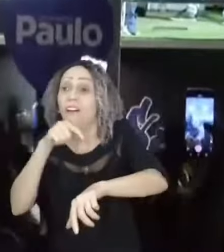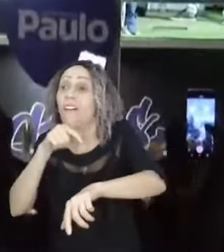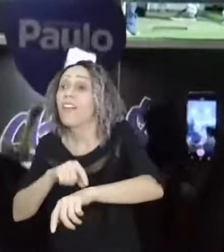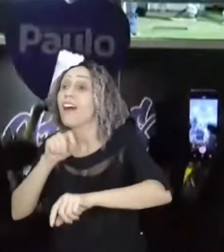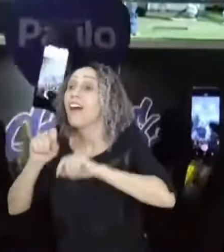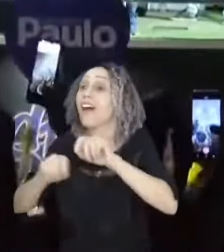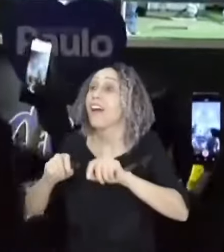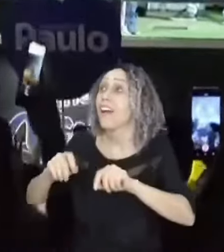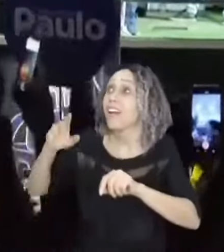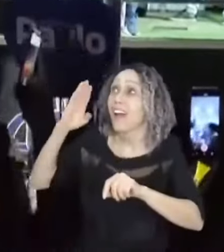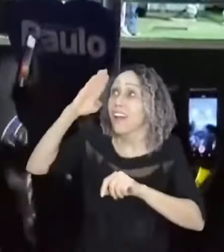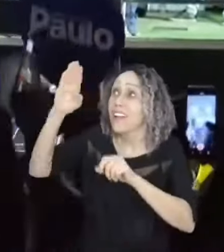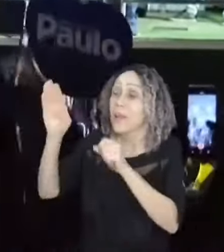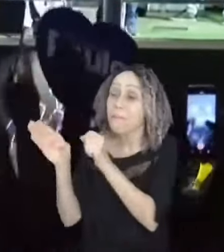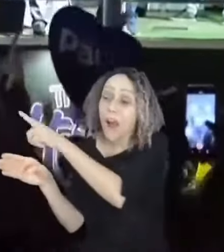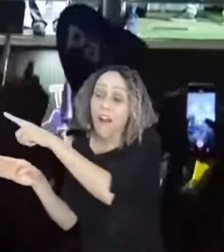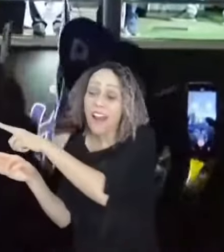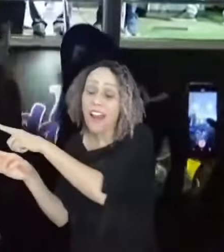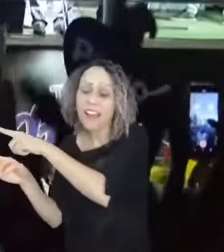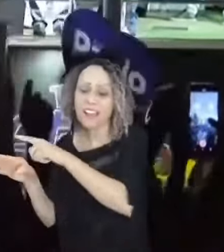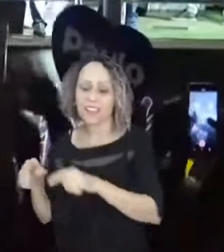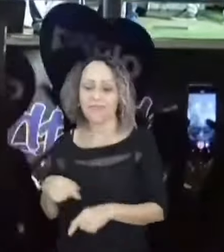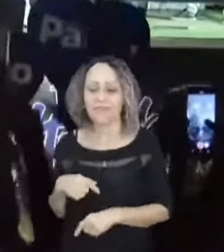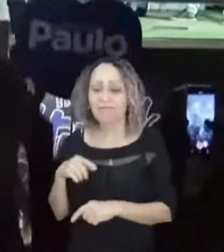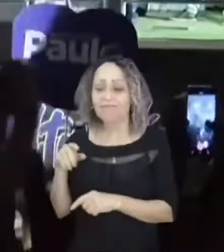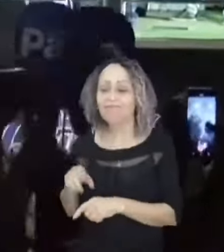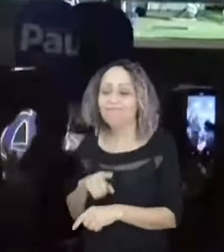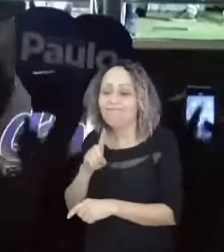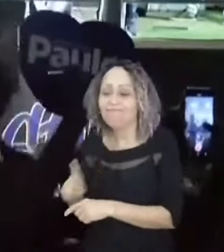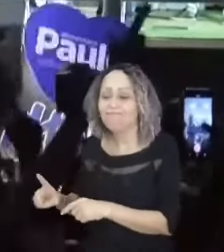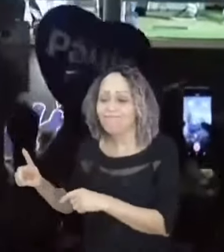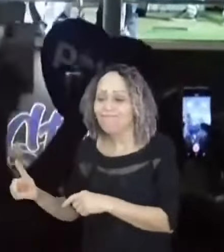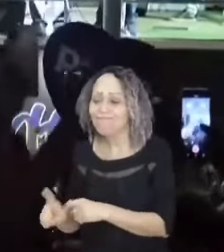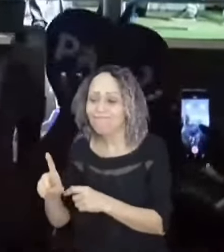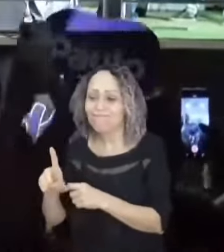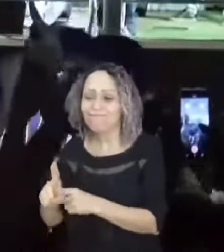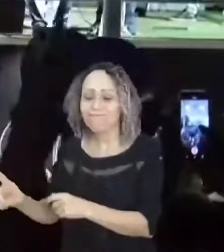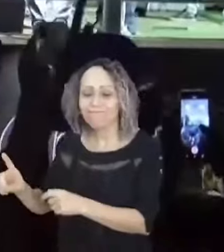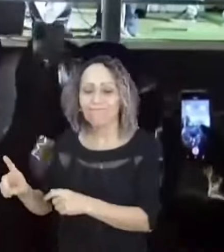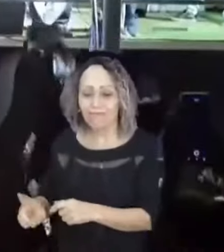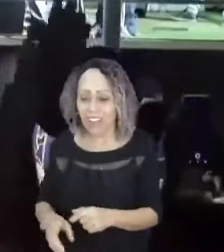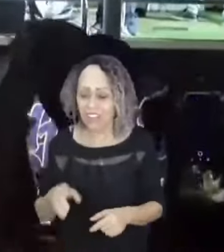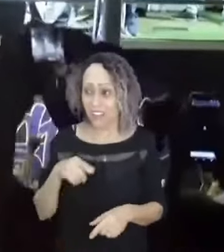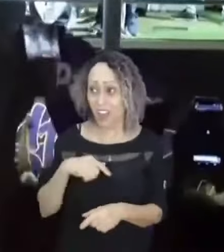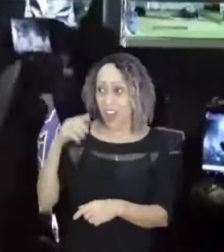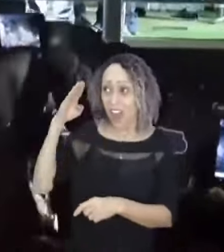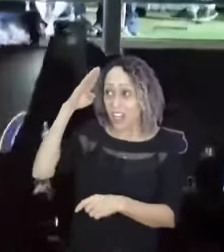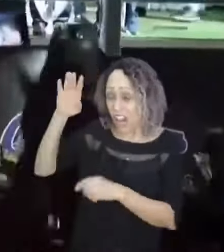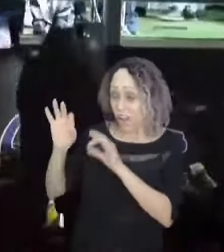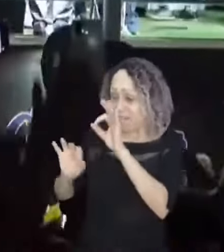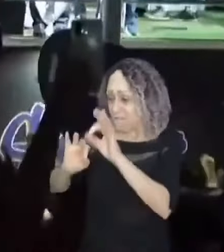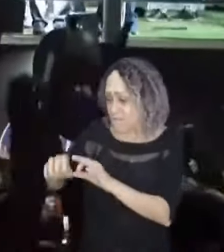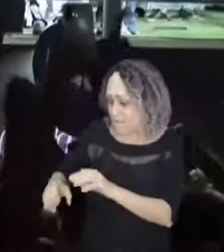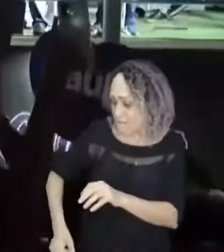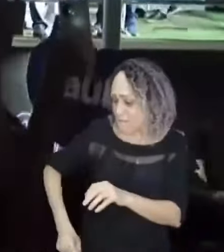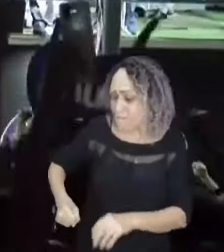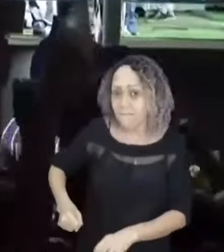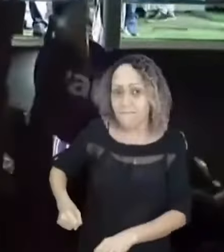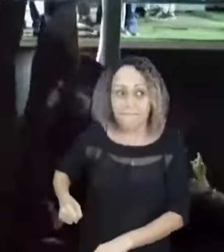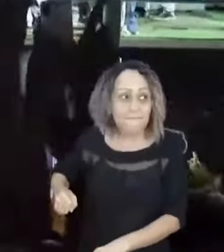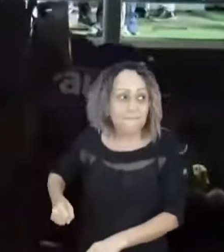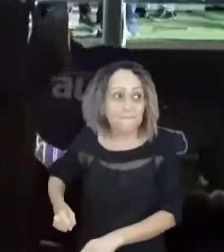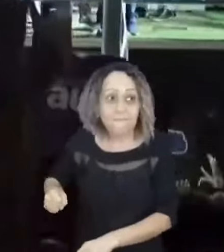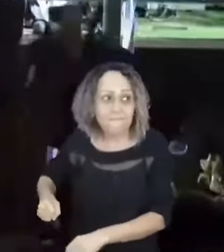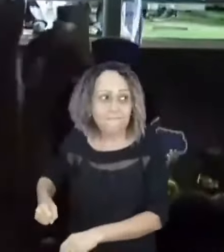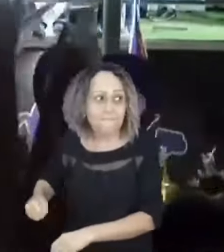recepção! Sai do chão, Maceió! Suas balas tá no pé e vai embora. Tá na hora do